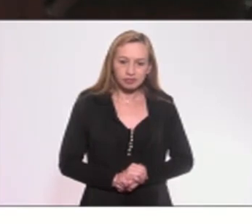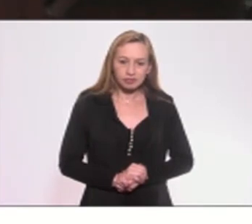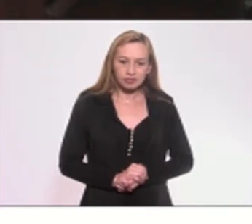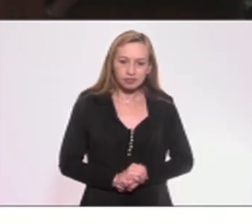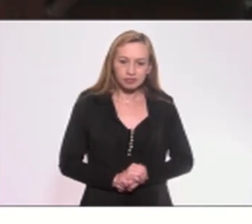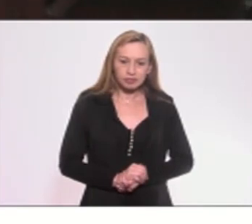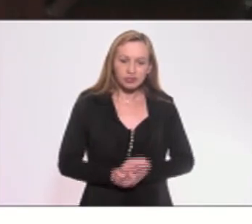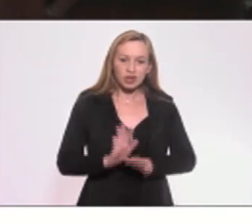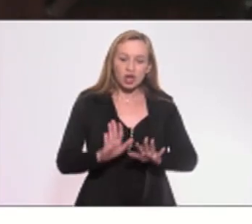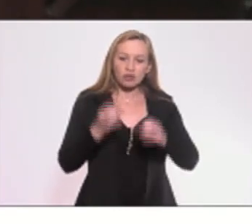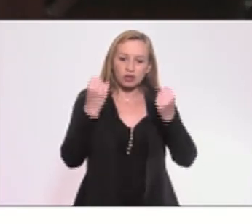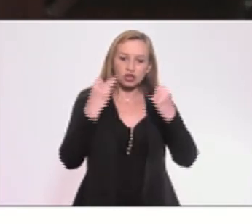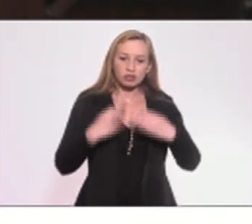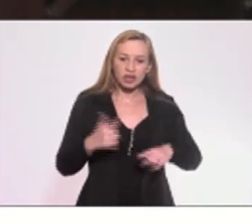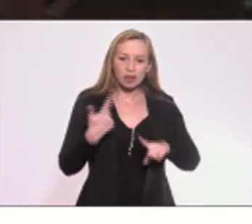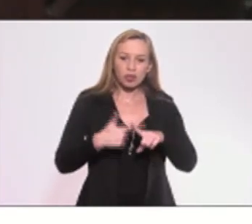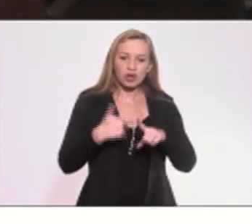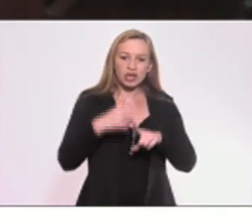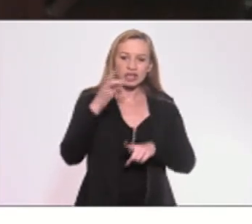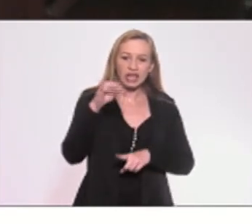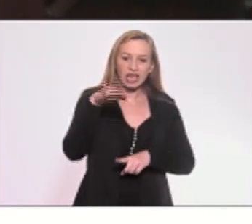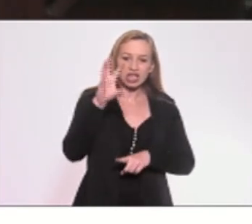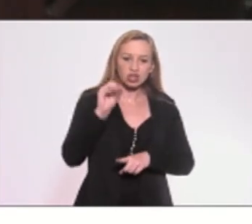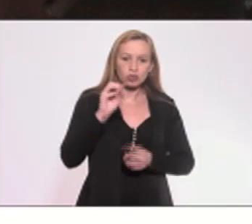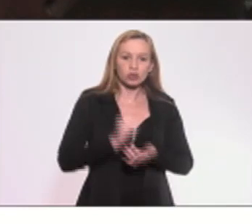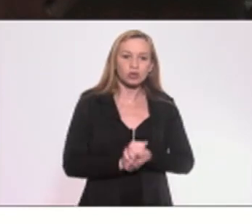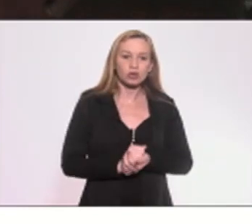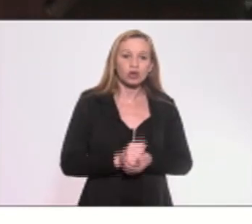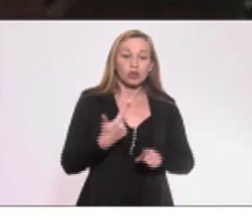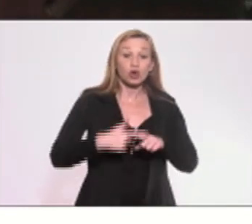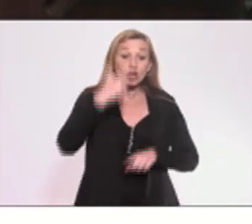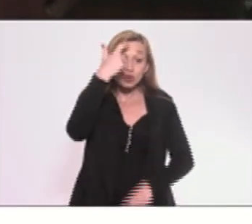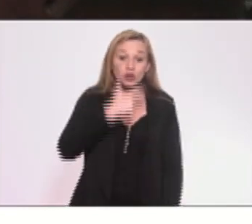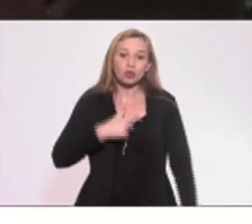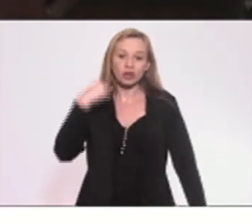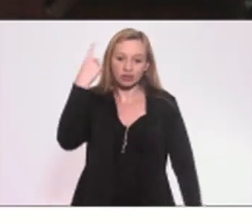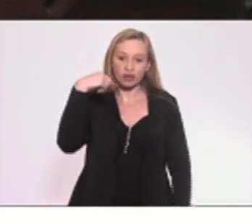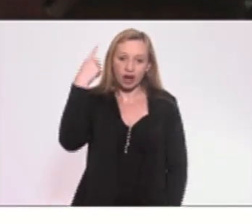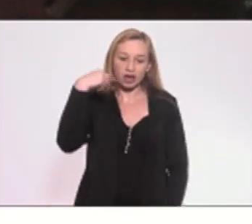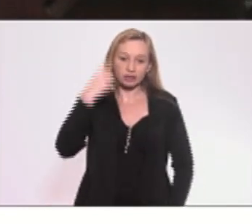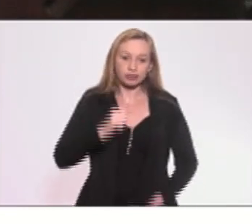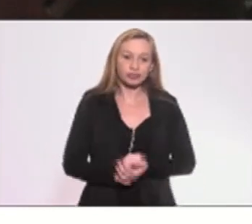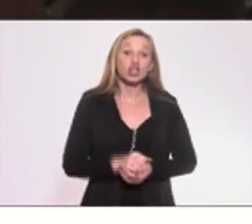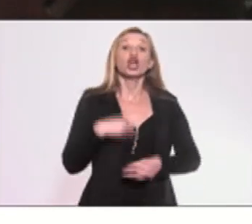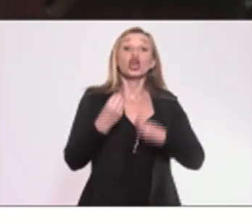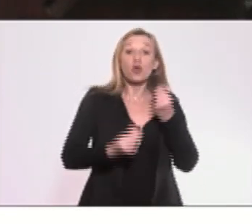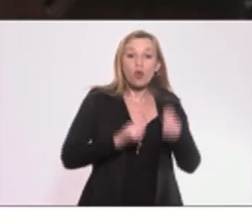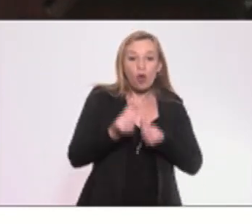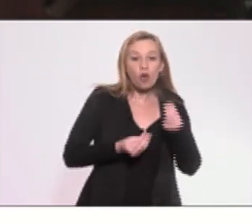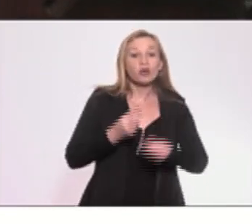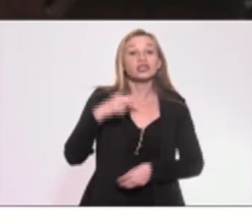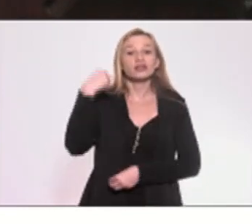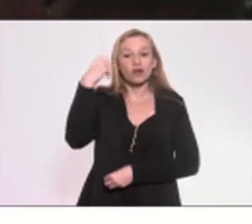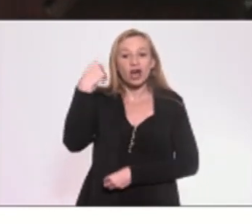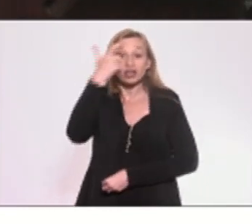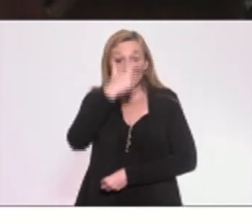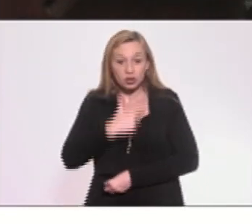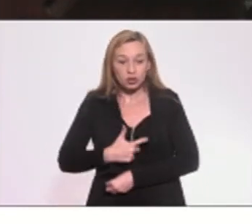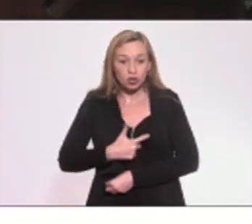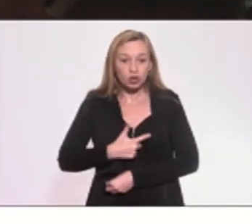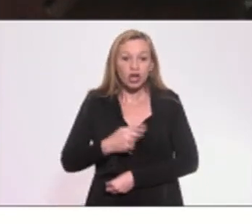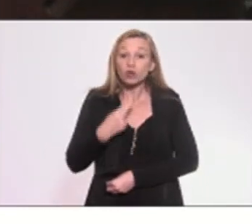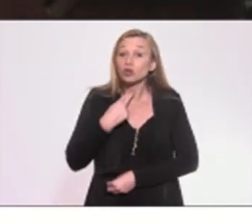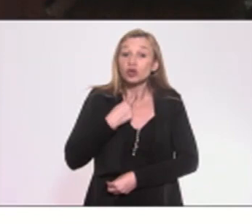Técnica, e explico por que técnica. Eu sou advogado. E como advogado que sou, eu